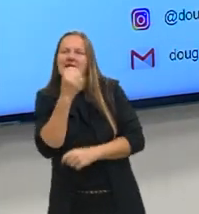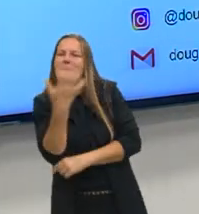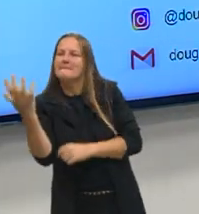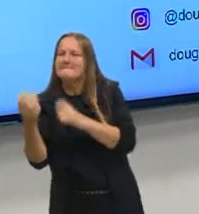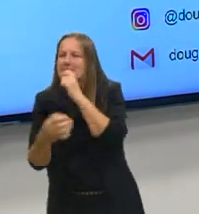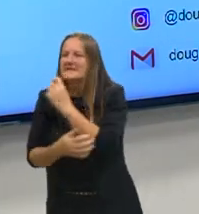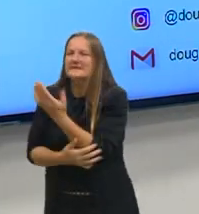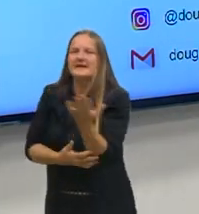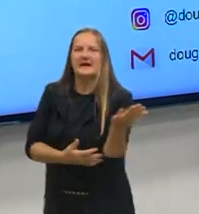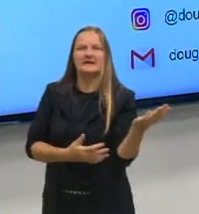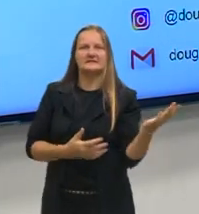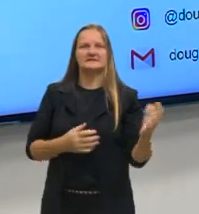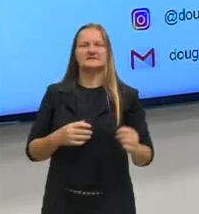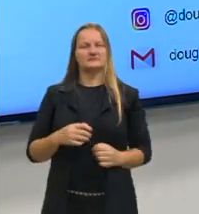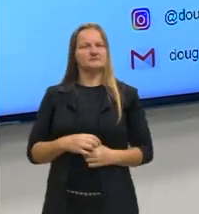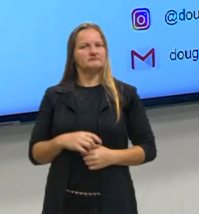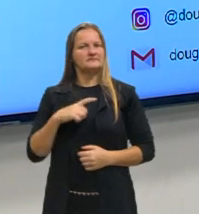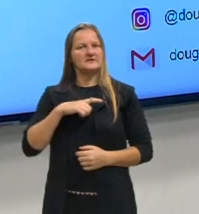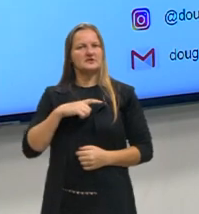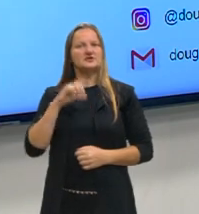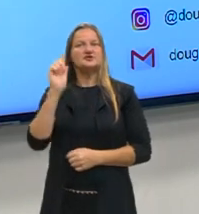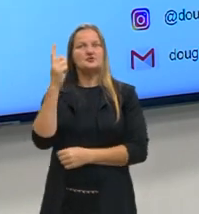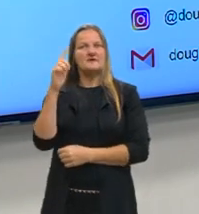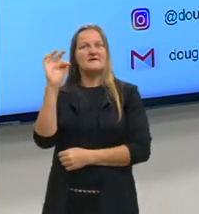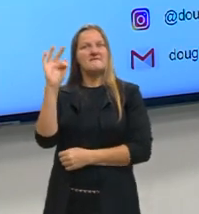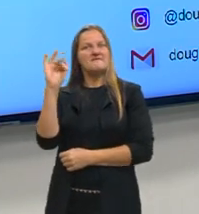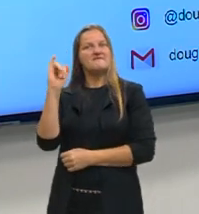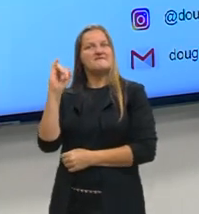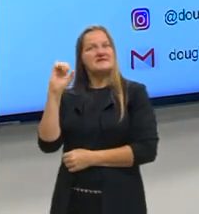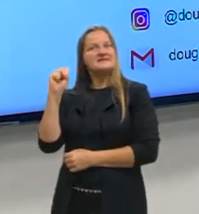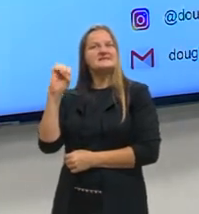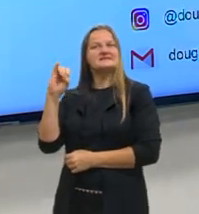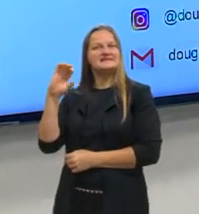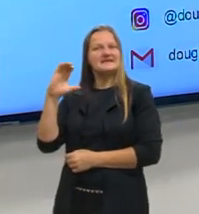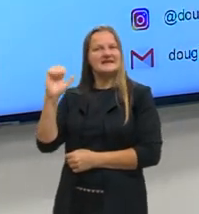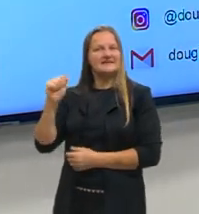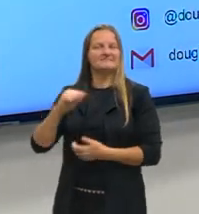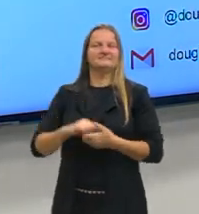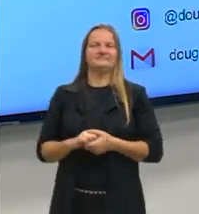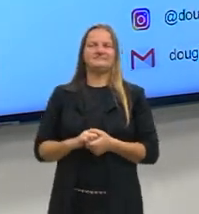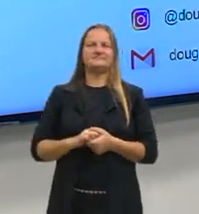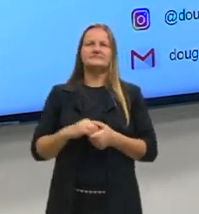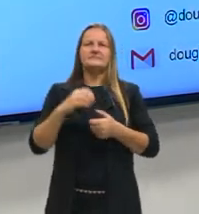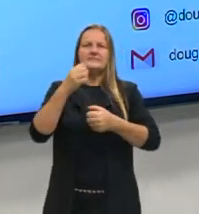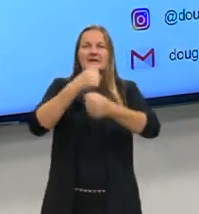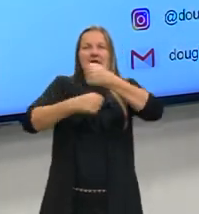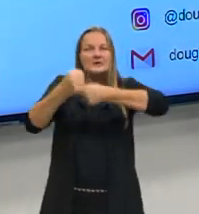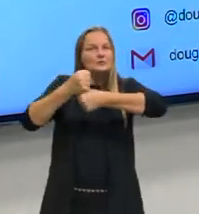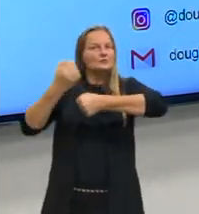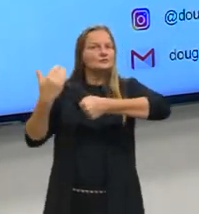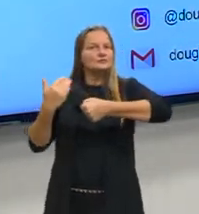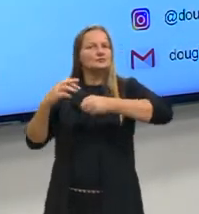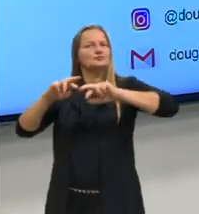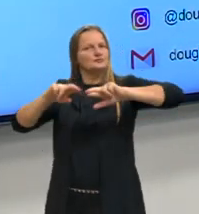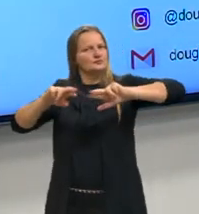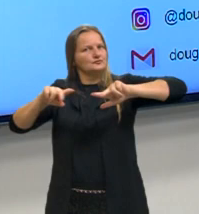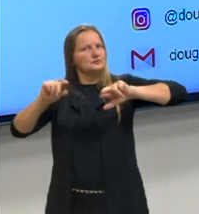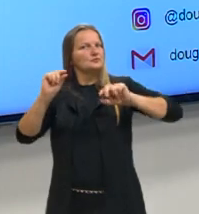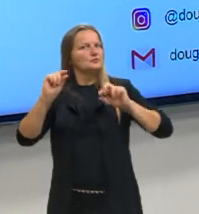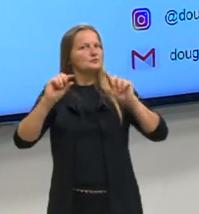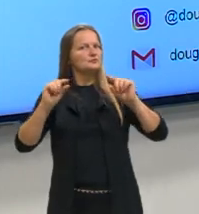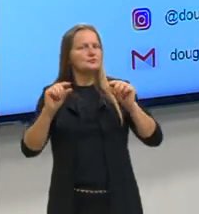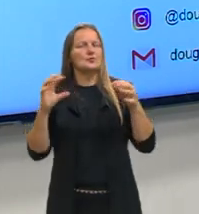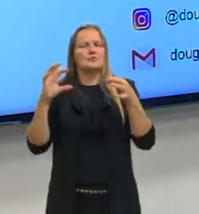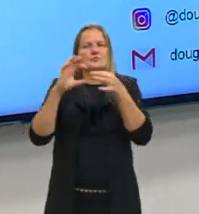né a parte um pouco física esse ano um pouquinho diferente teve outras questões aí que entraram não é